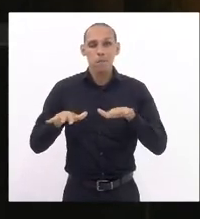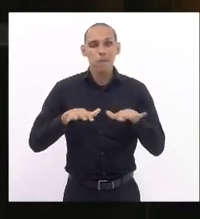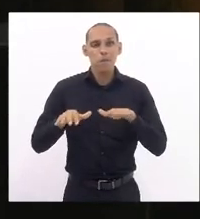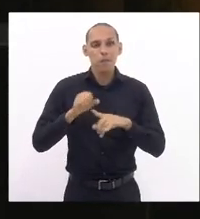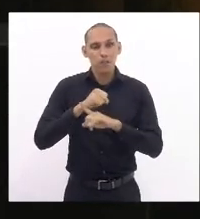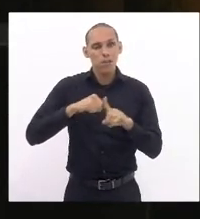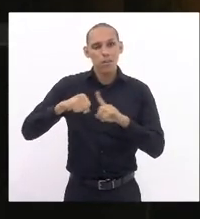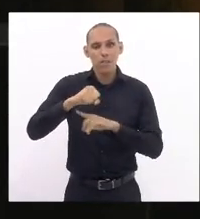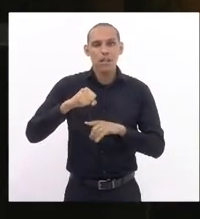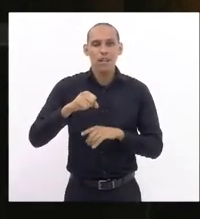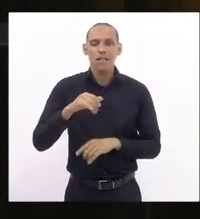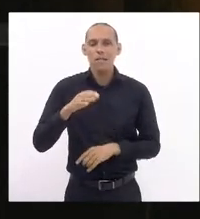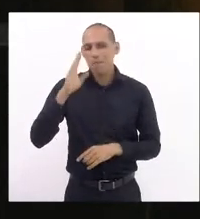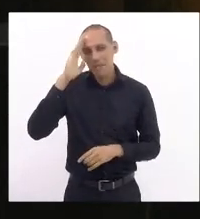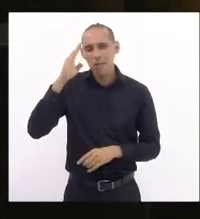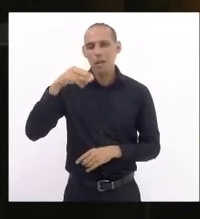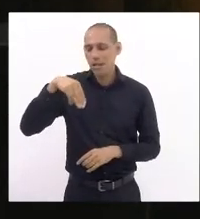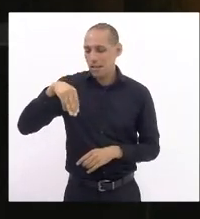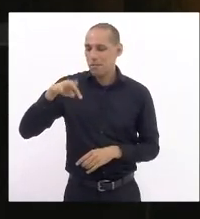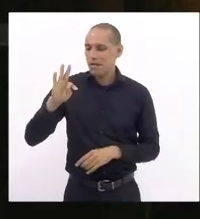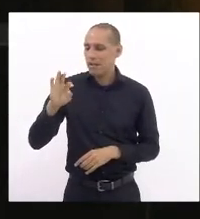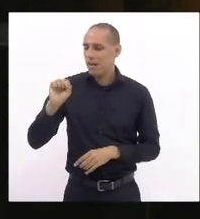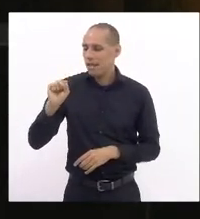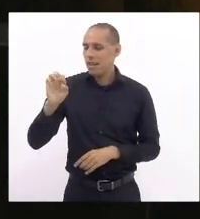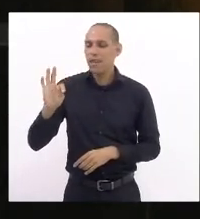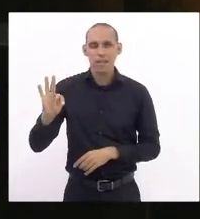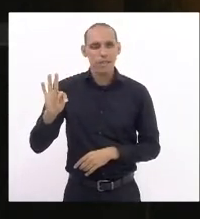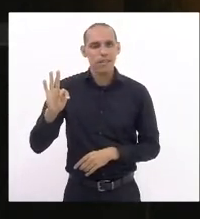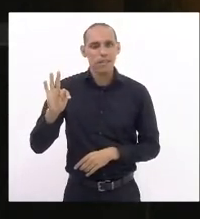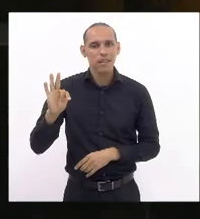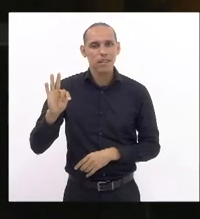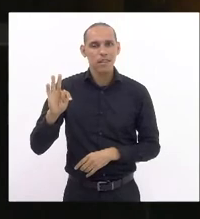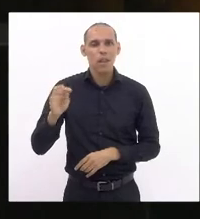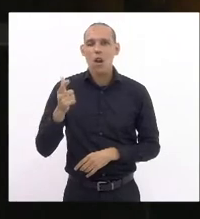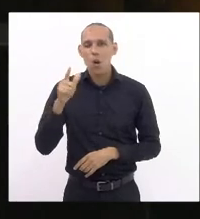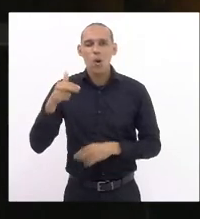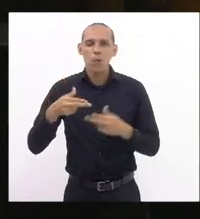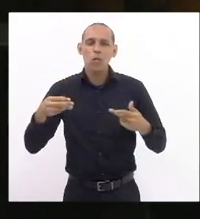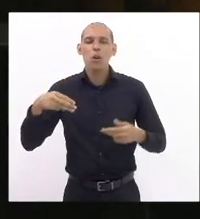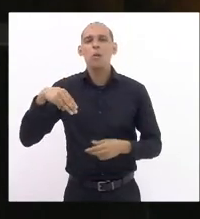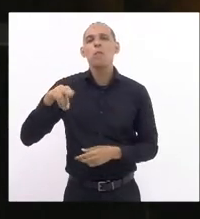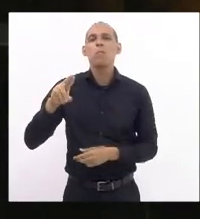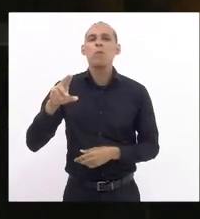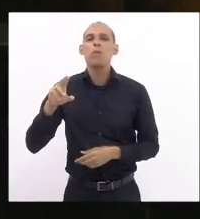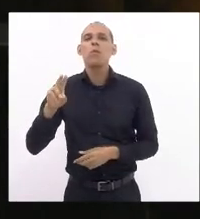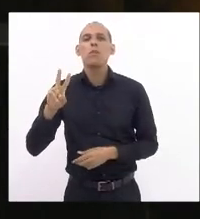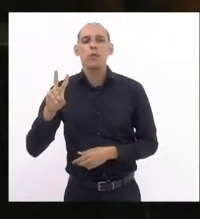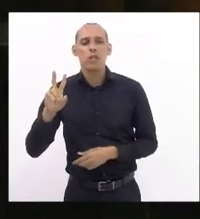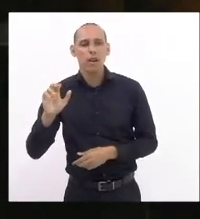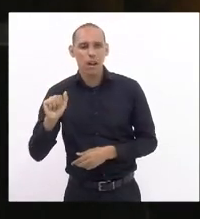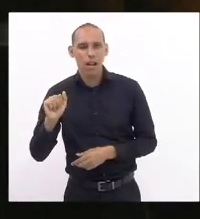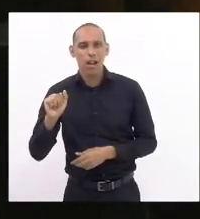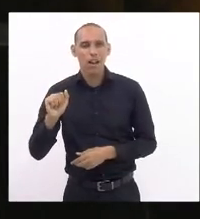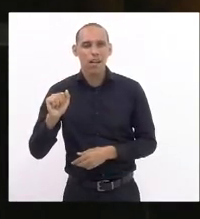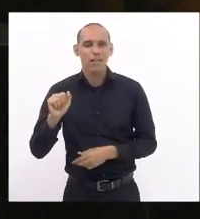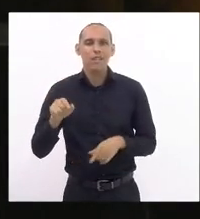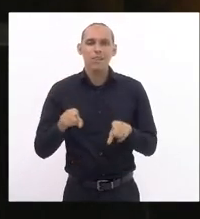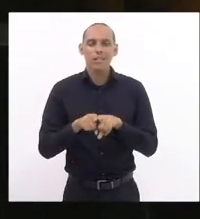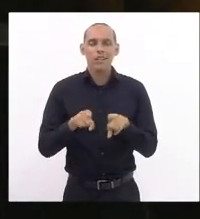o MTST, as Brigadas Populares, o MUCA, que é o Movimento Unificado dos